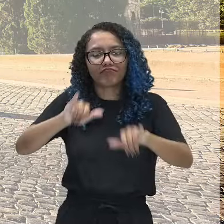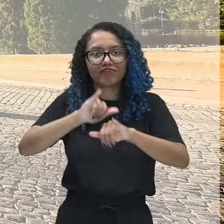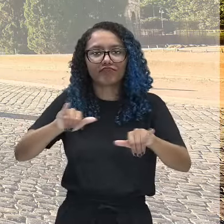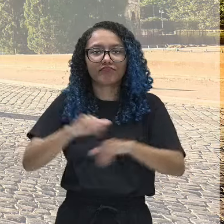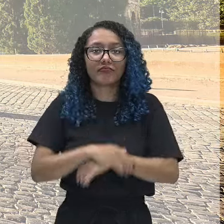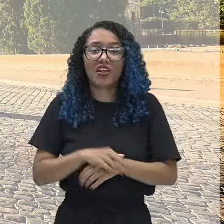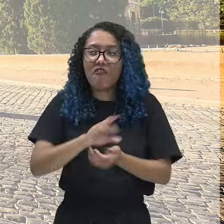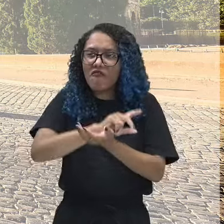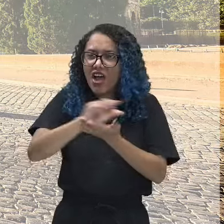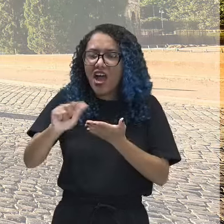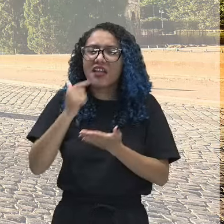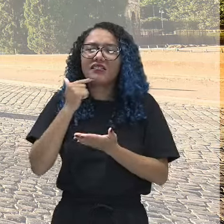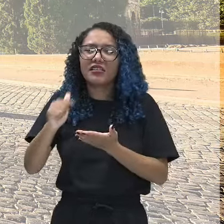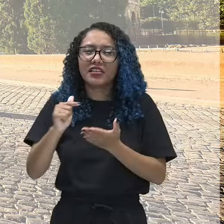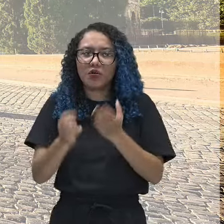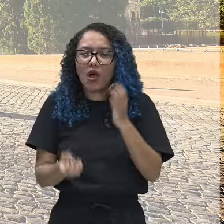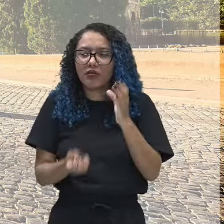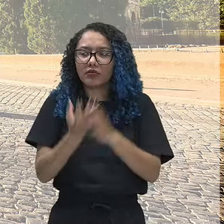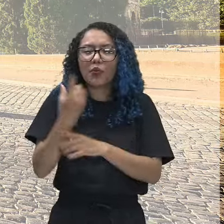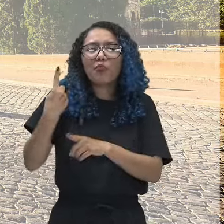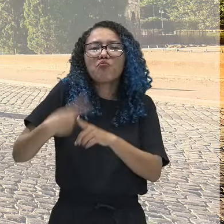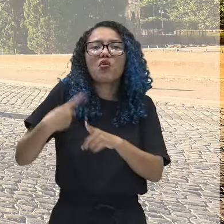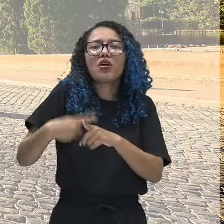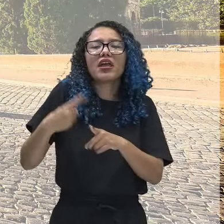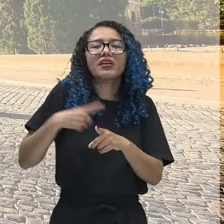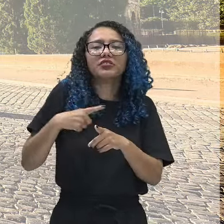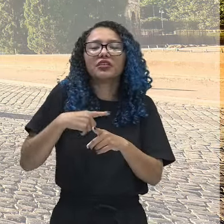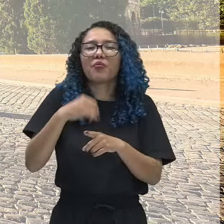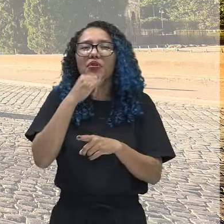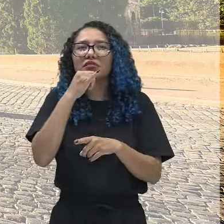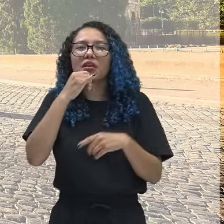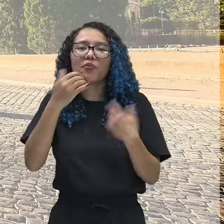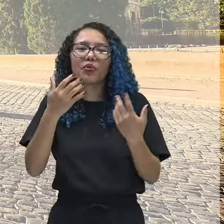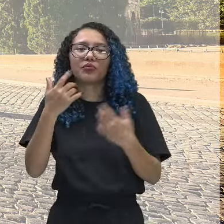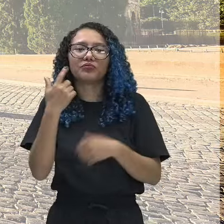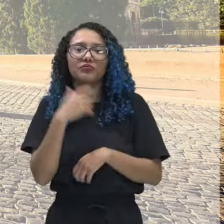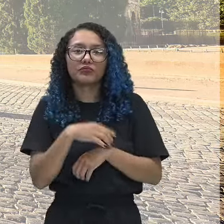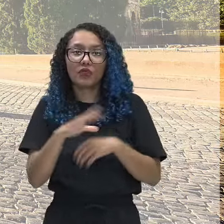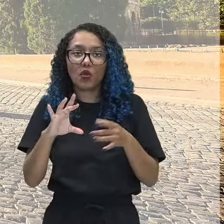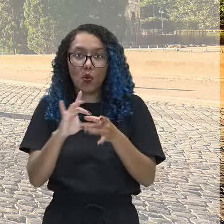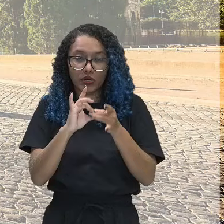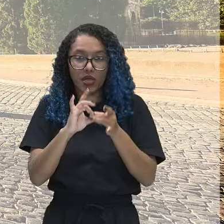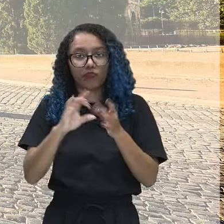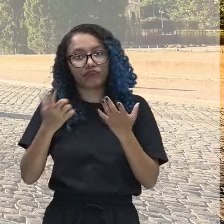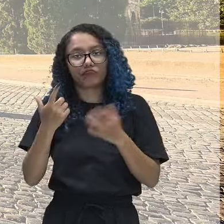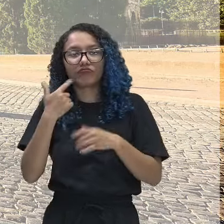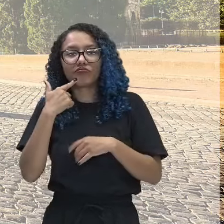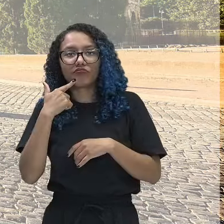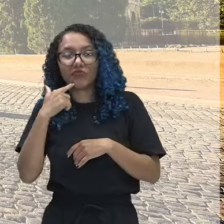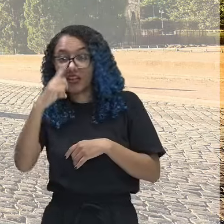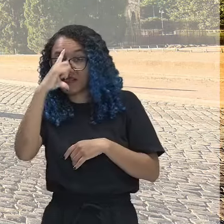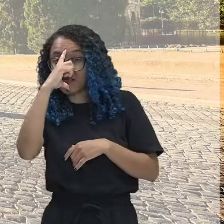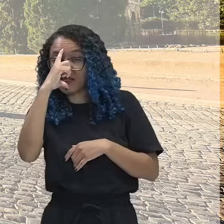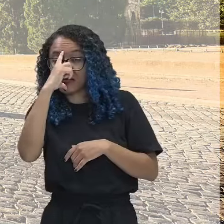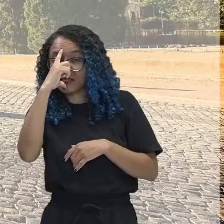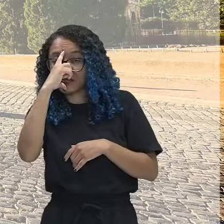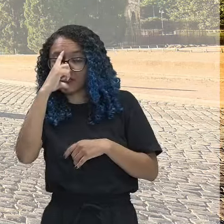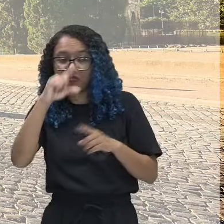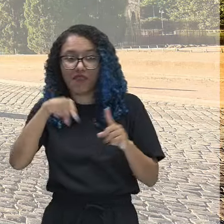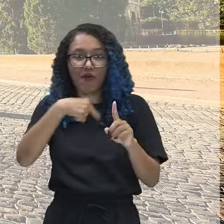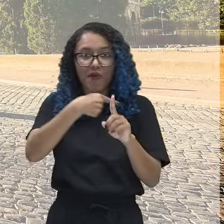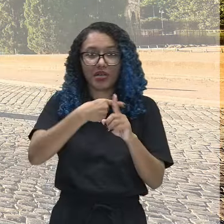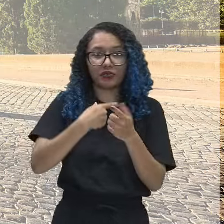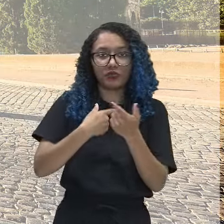nasceram através da mistura, por assim dizer, da união entre o próprio latim com os